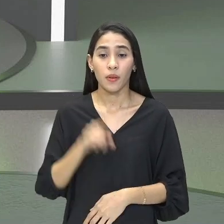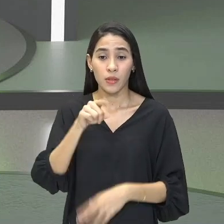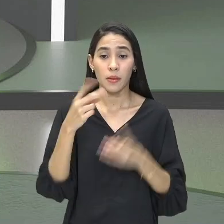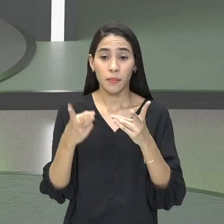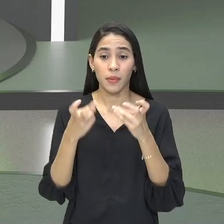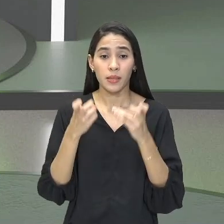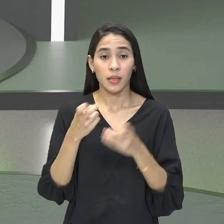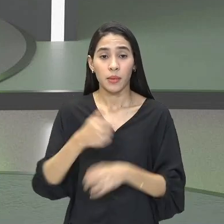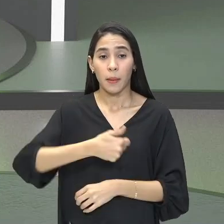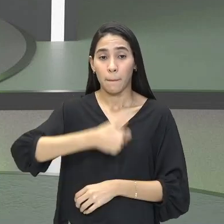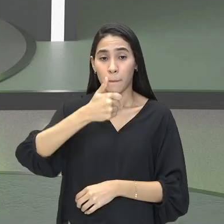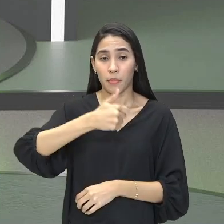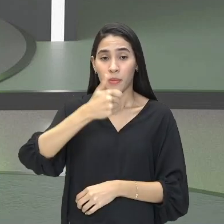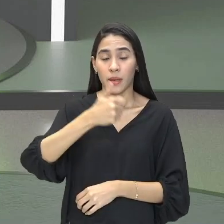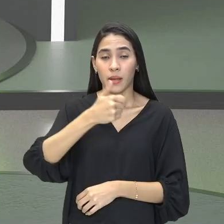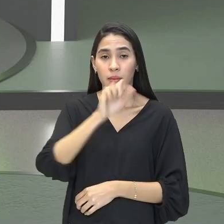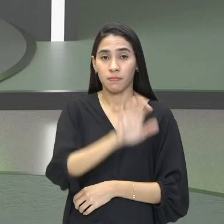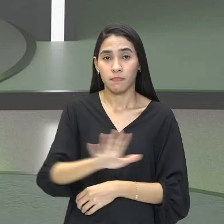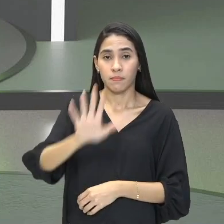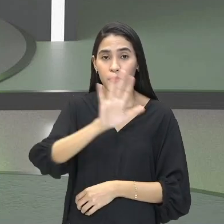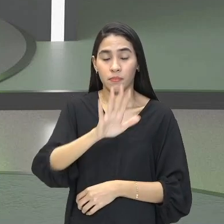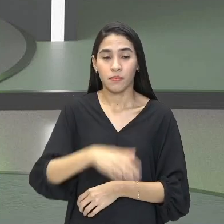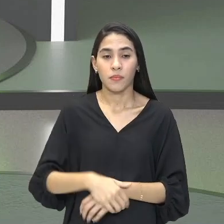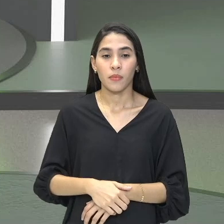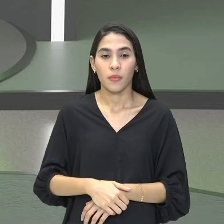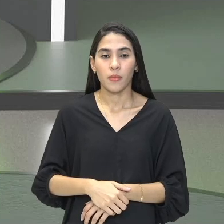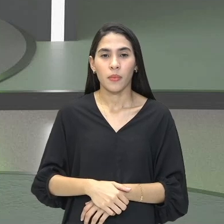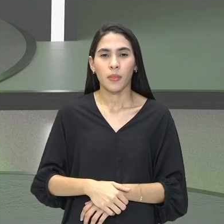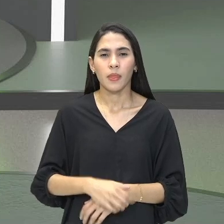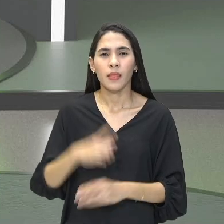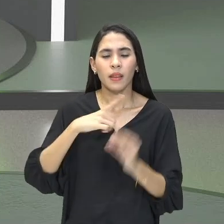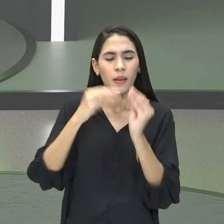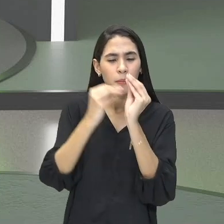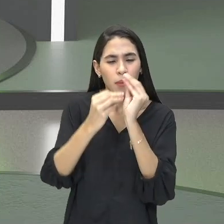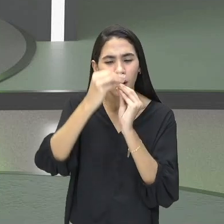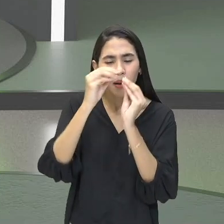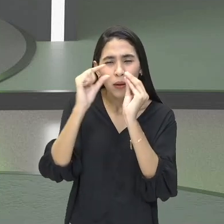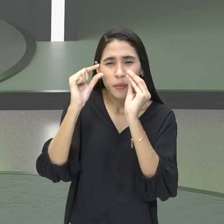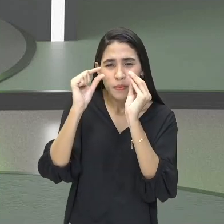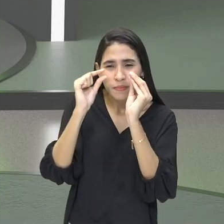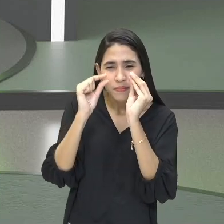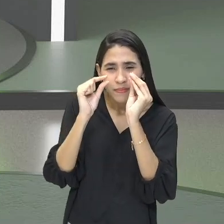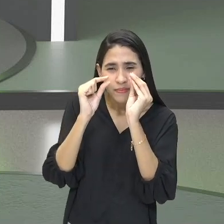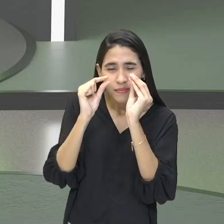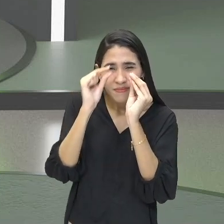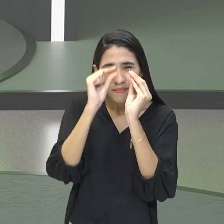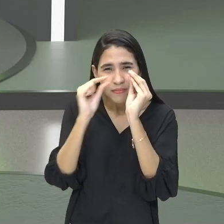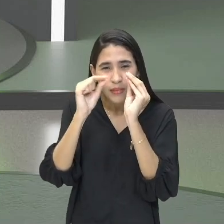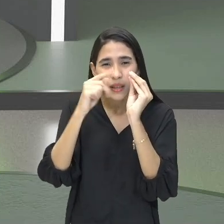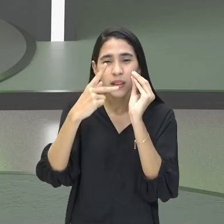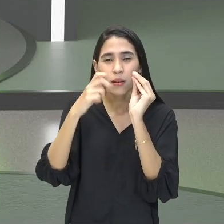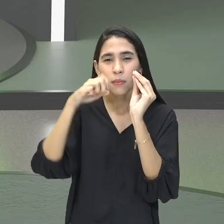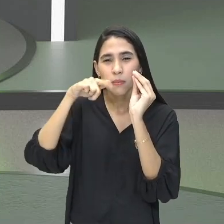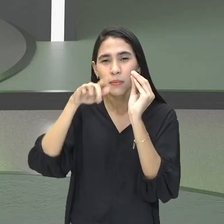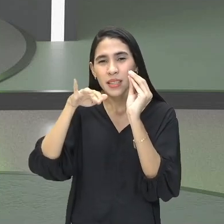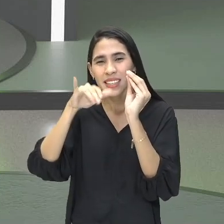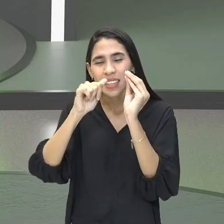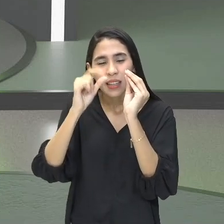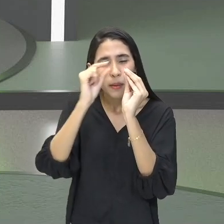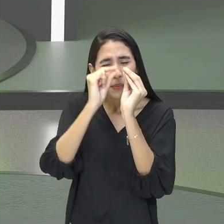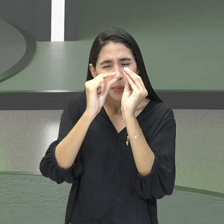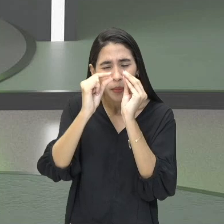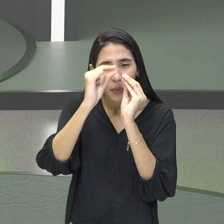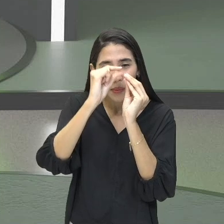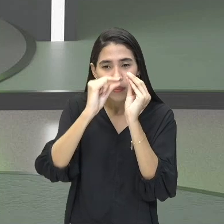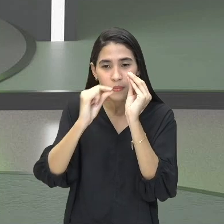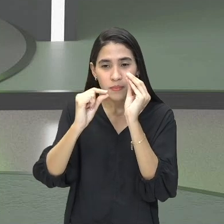no primeiro desenho, que temos partículas muito pequenas, muito pequenas. Essas